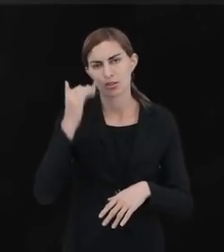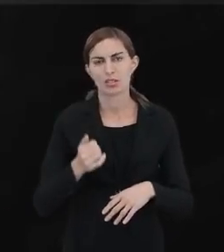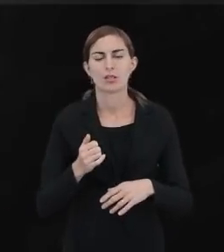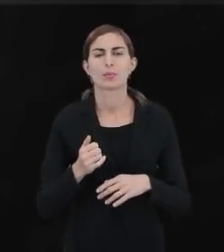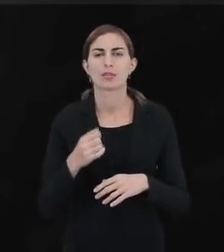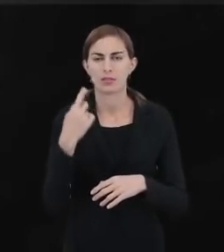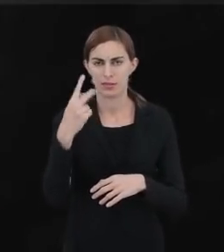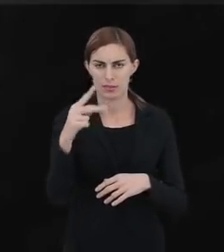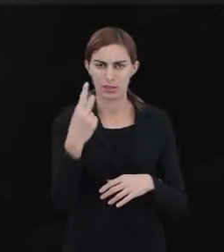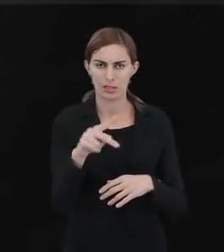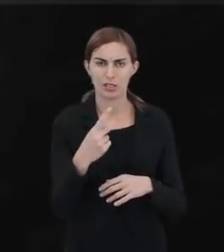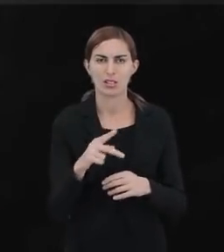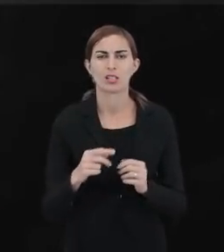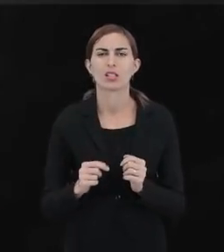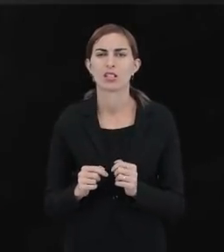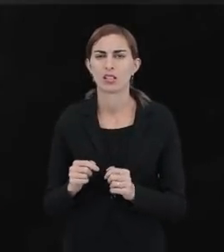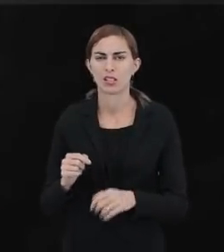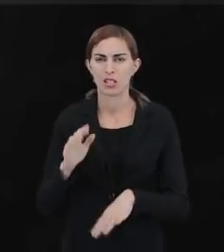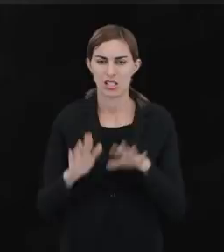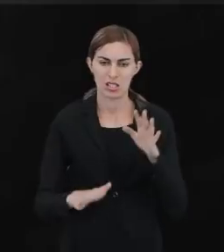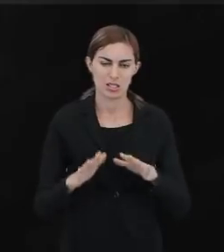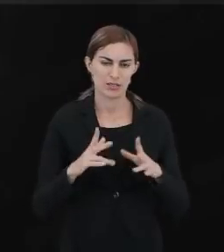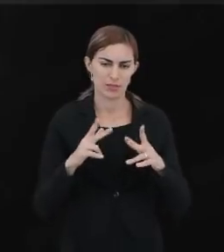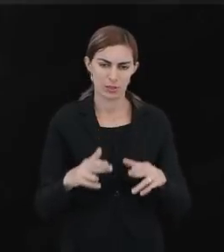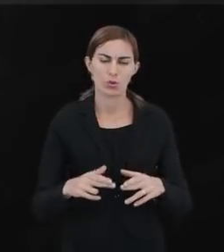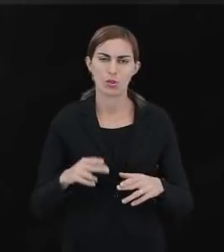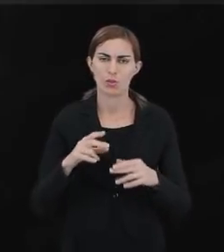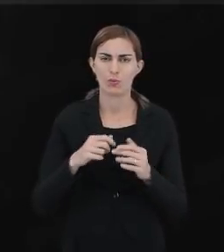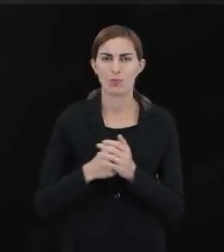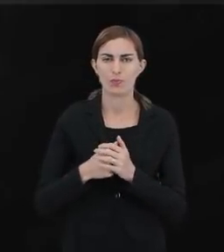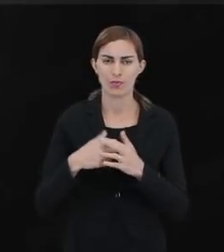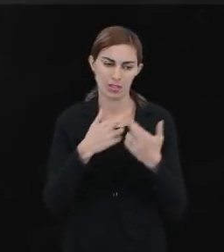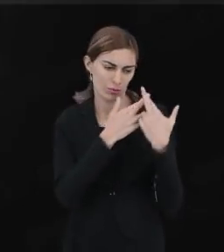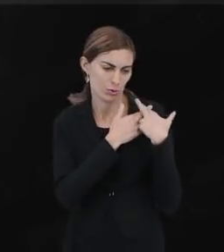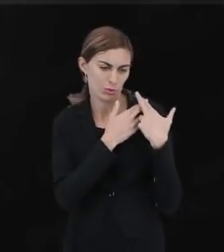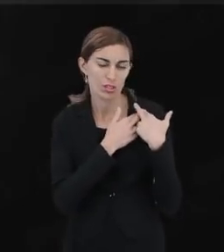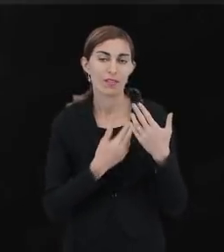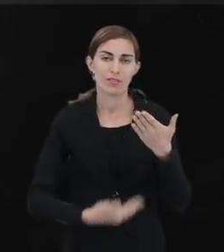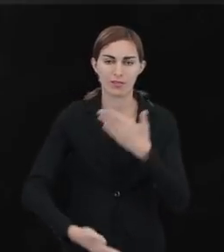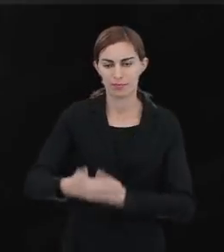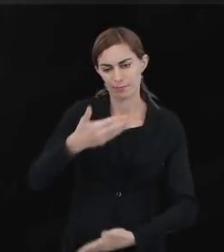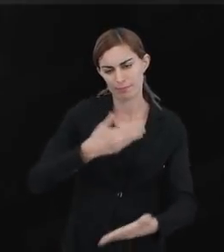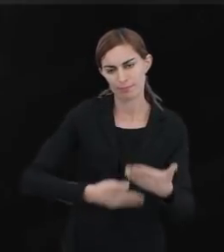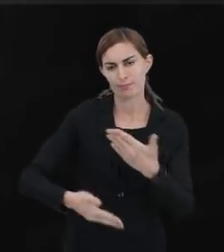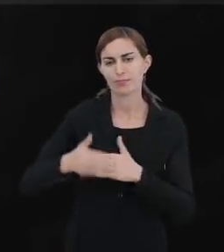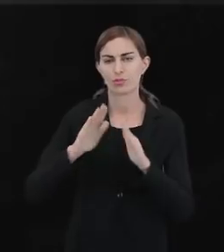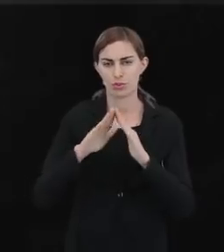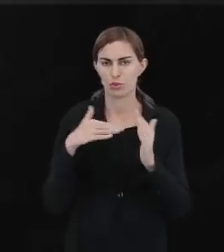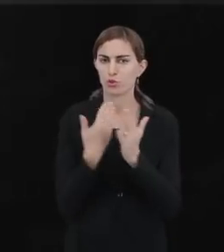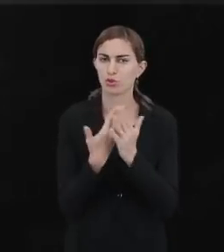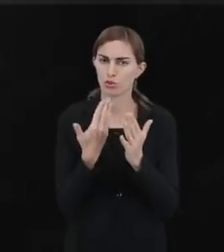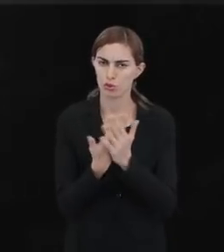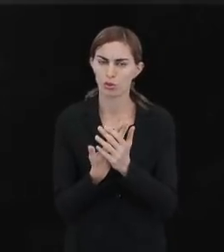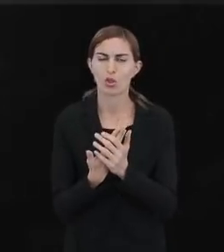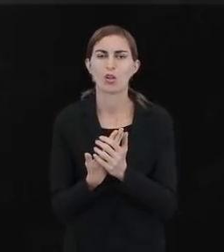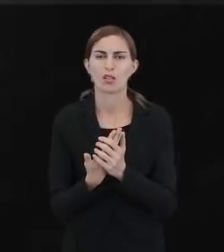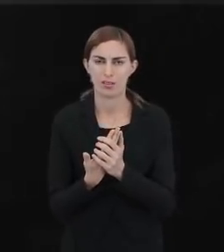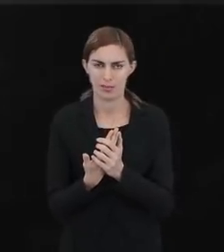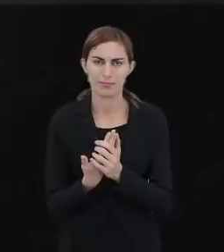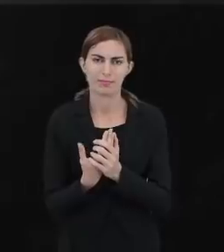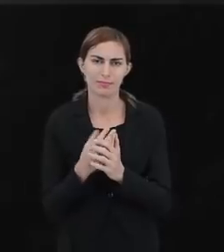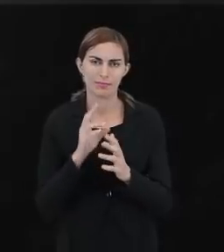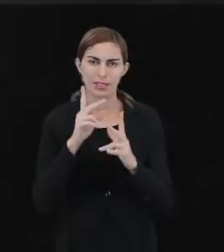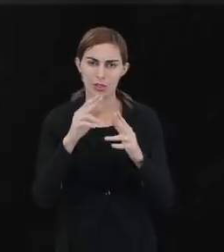aquele néné que de certa forma é desafiado pra uma relação ou uma escola que é um micro mundo